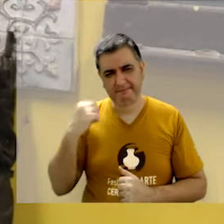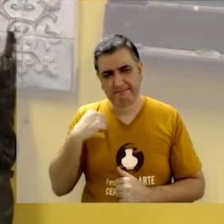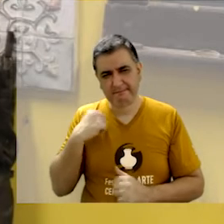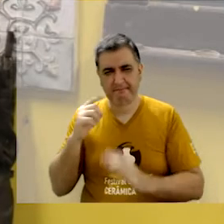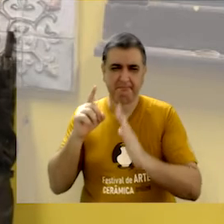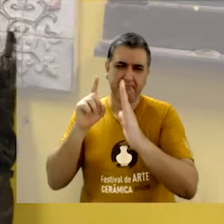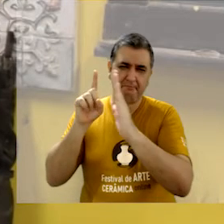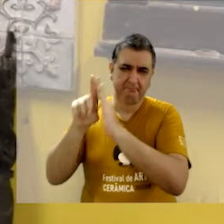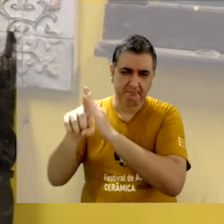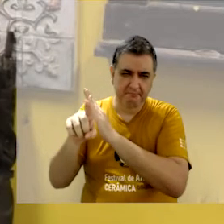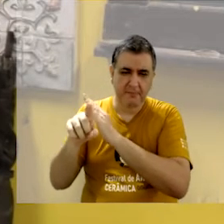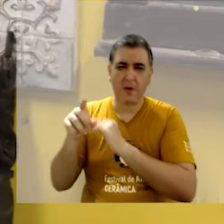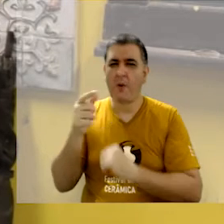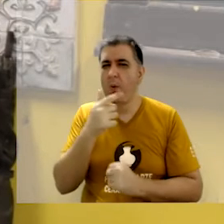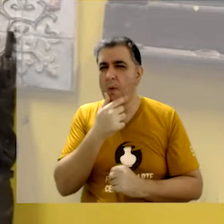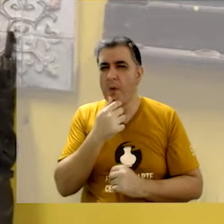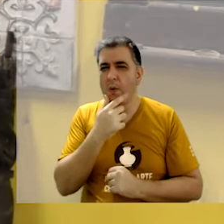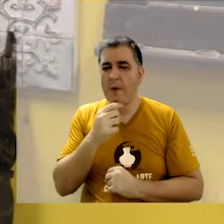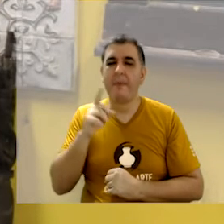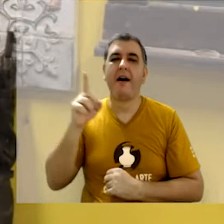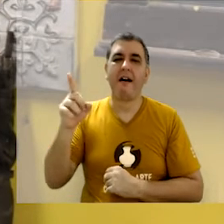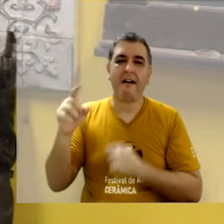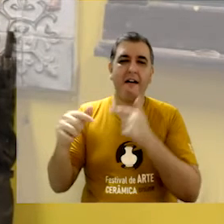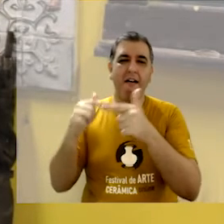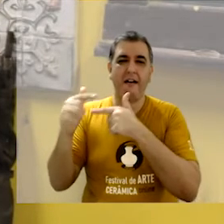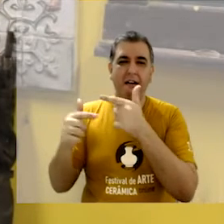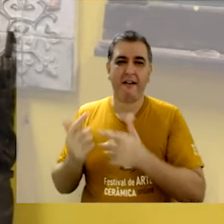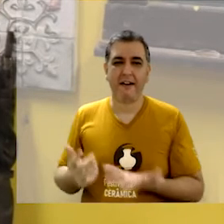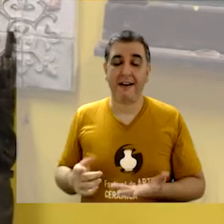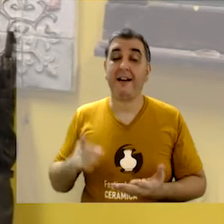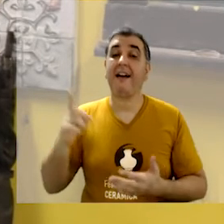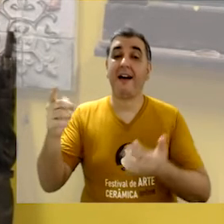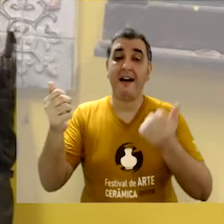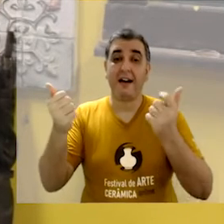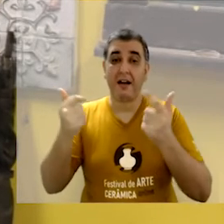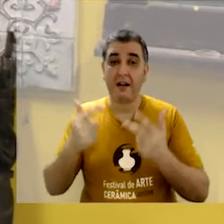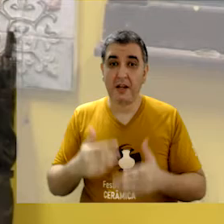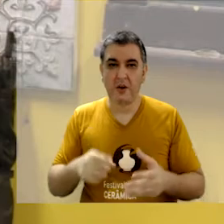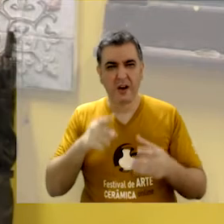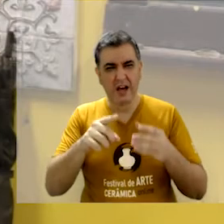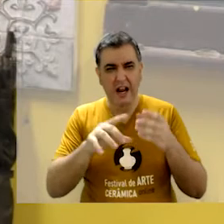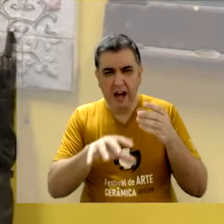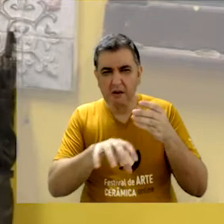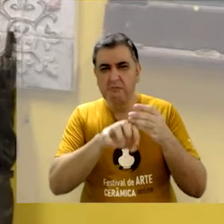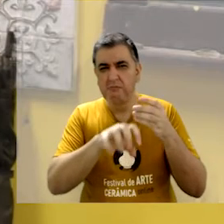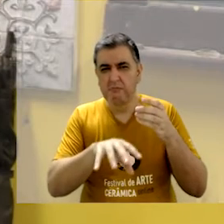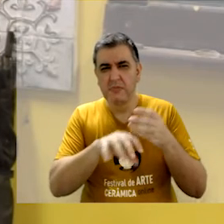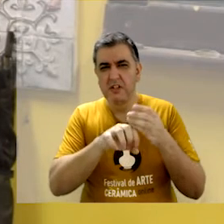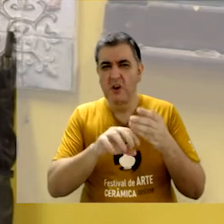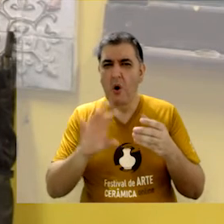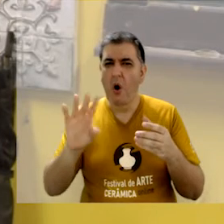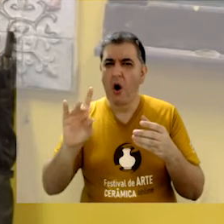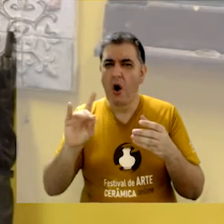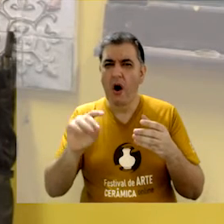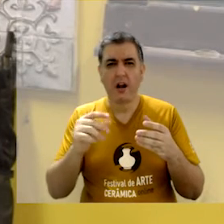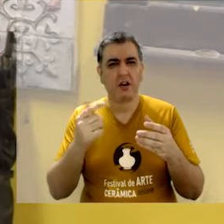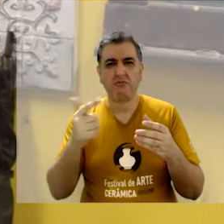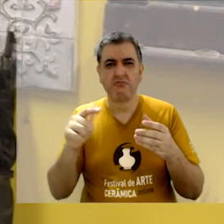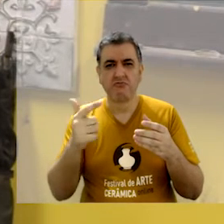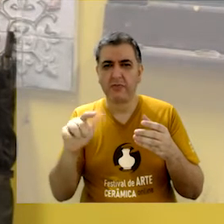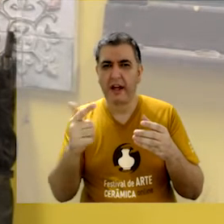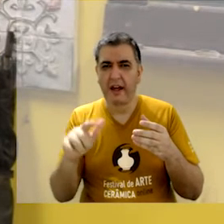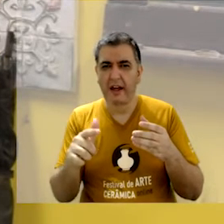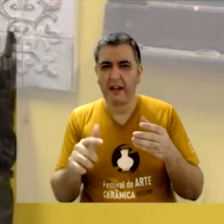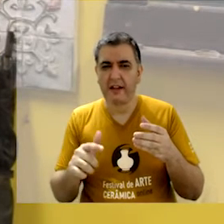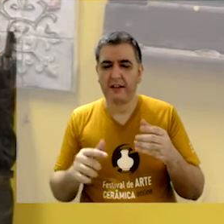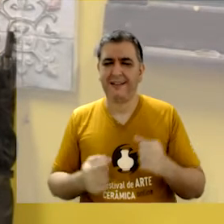aí eu perguntei pro pedreiro, ele disse, não, o reboco não junta, é difícil o reboco colar e tal. Eu disse, porque